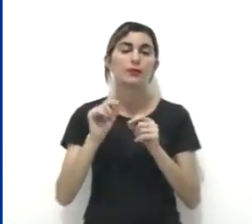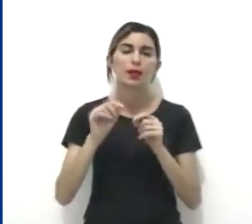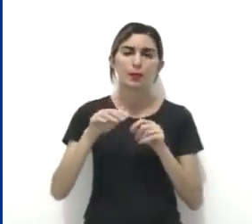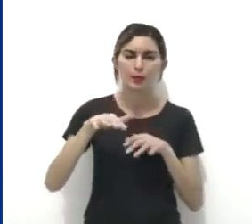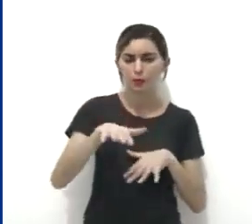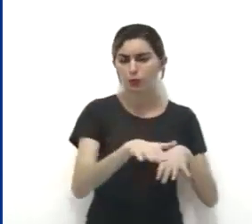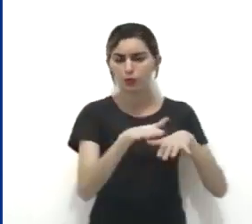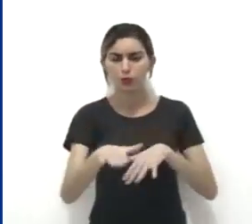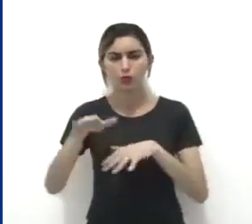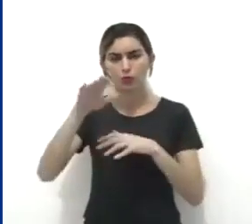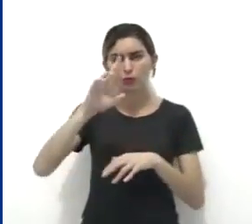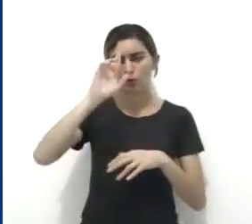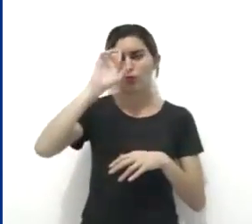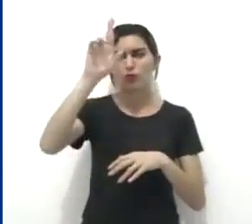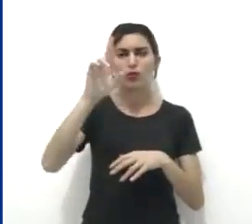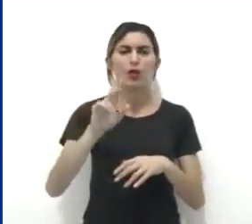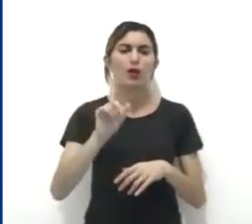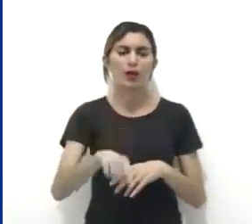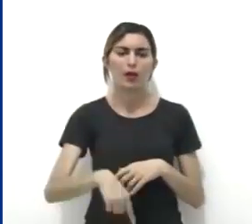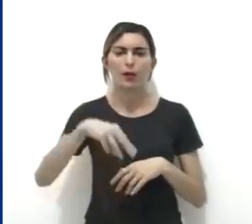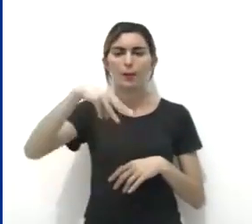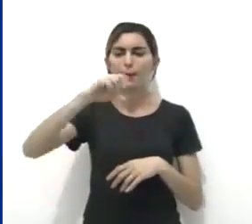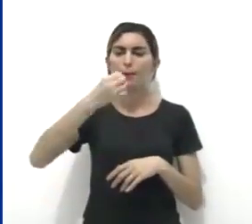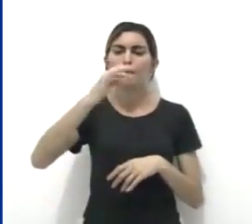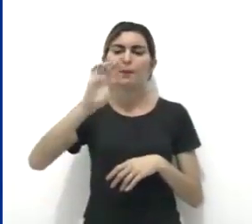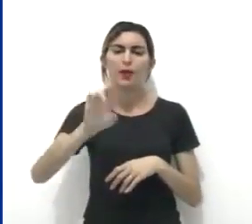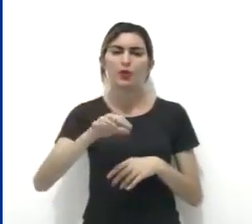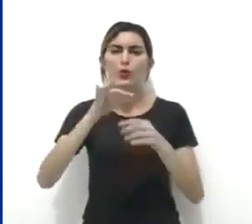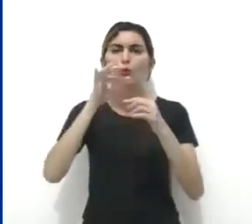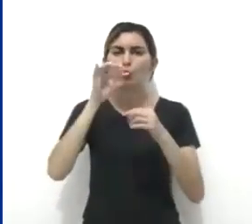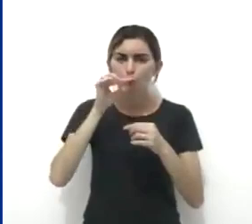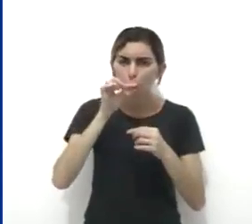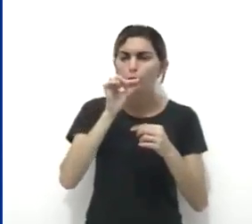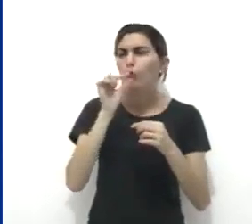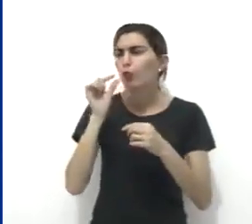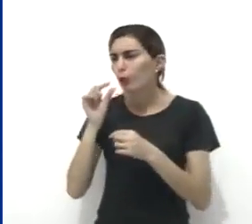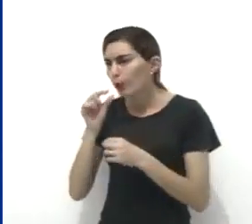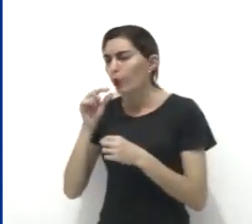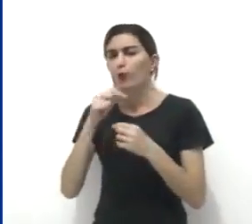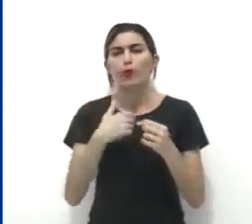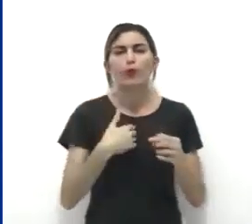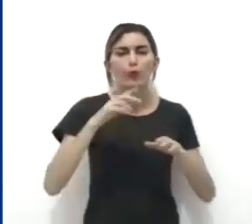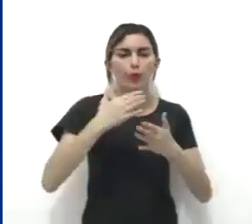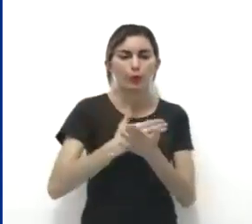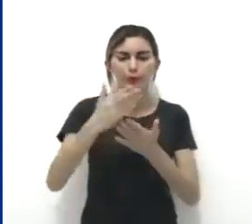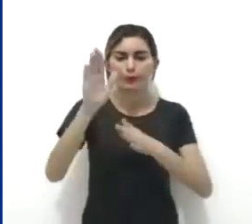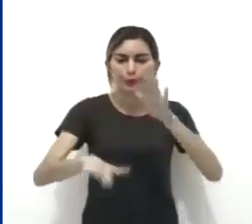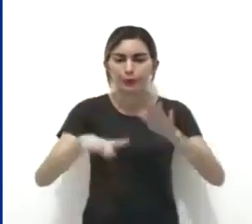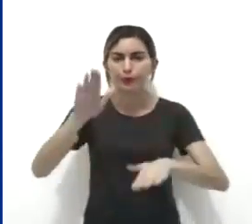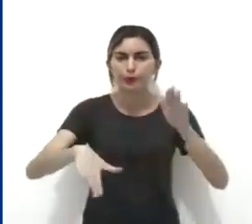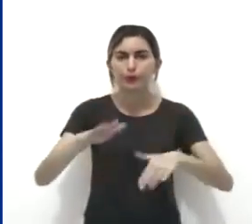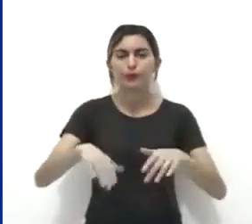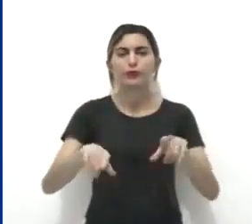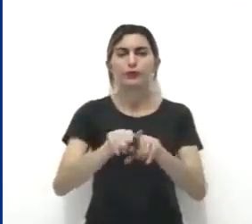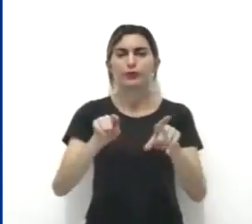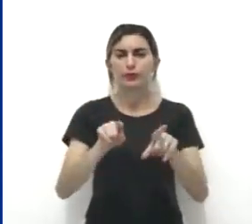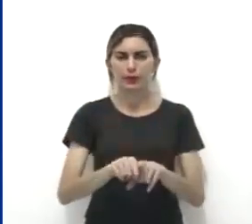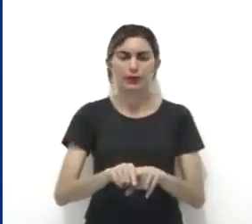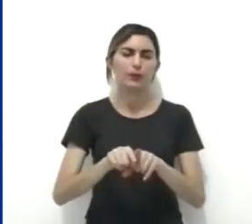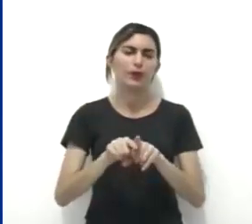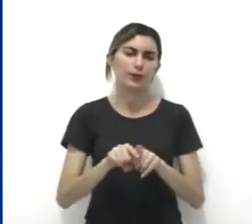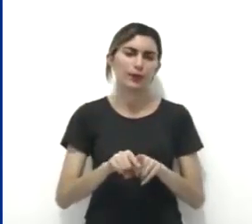comando do batuque ou baque é o mestre de apito, quem conduz as batidas e toadas, também